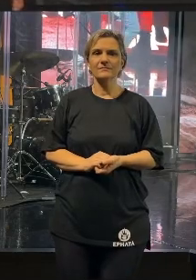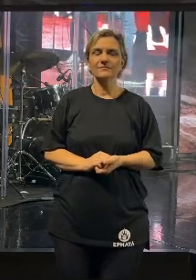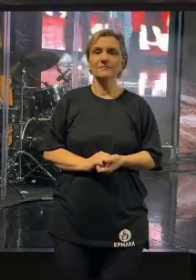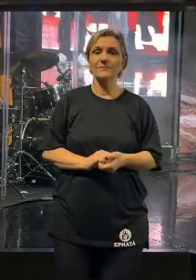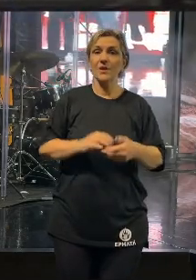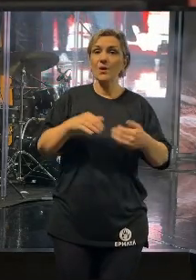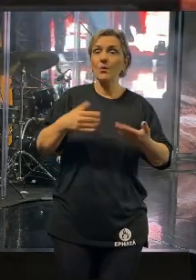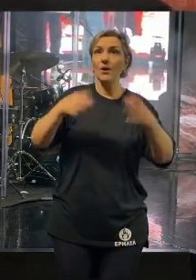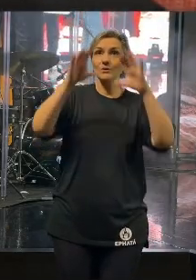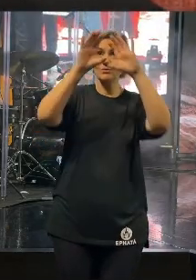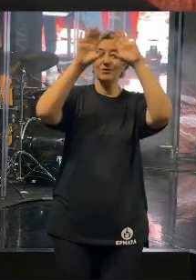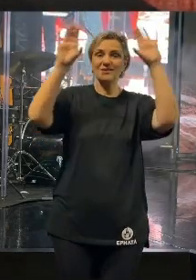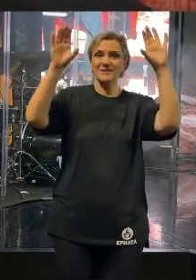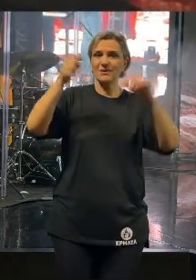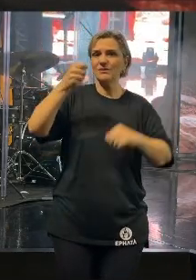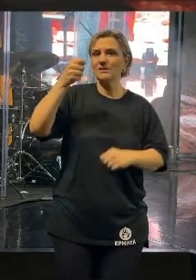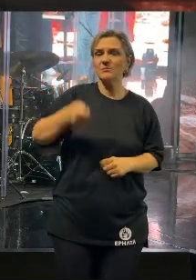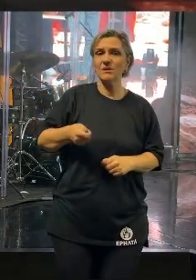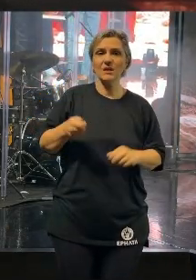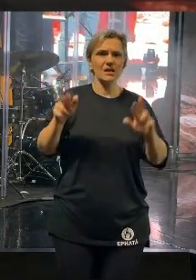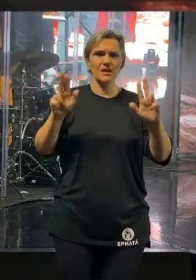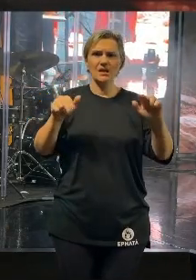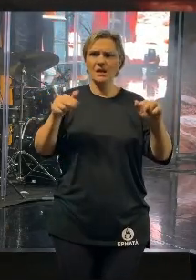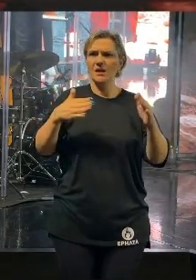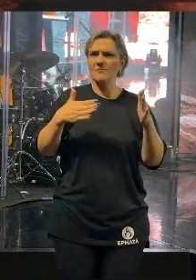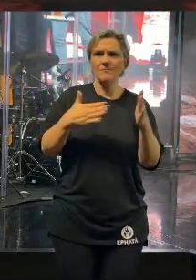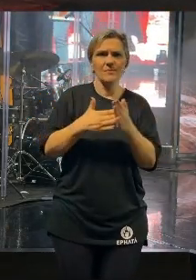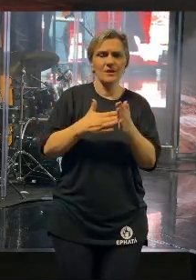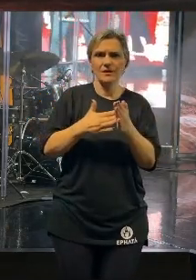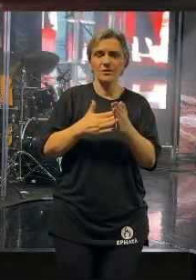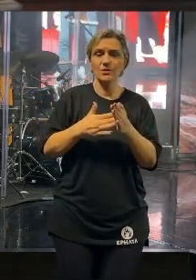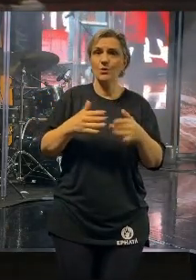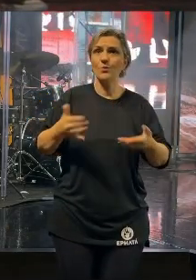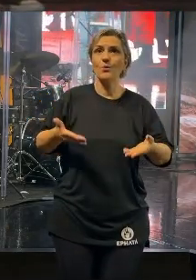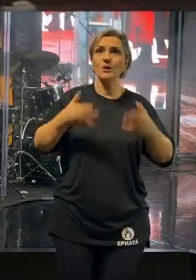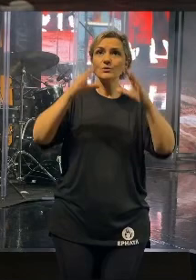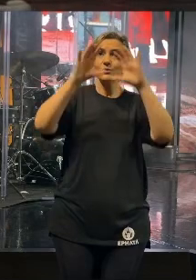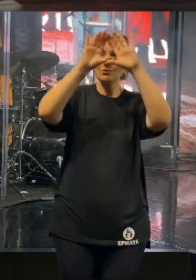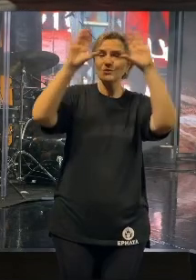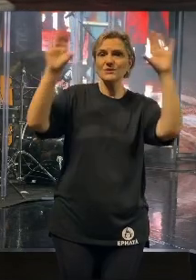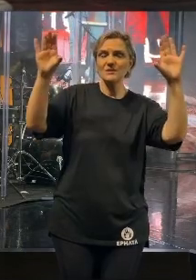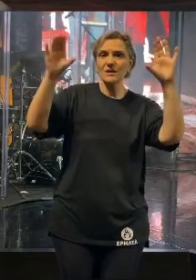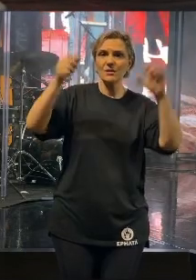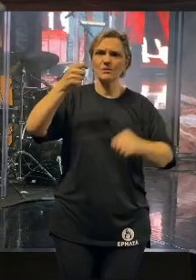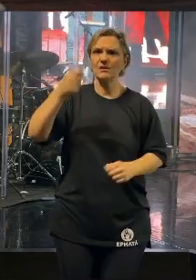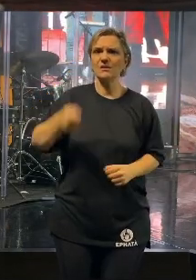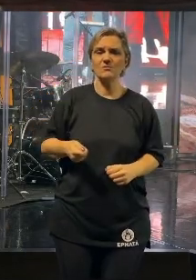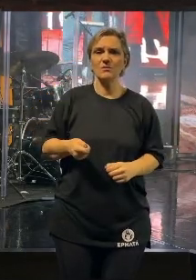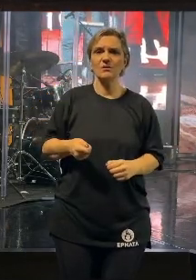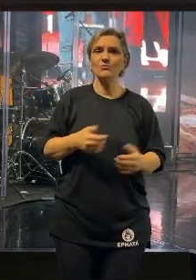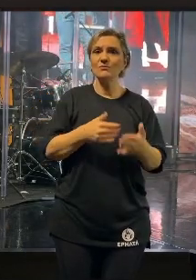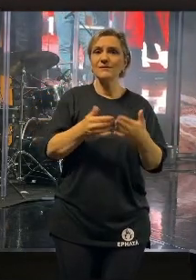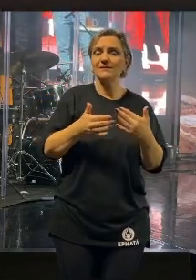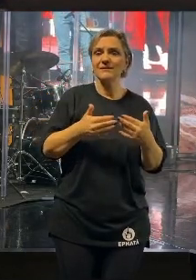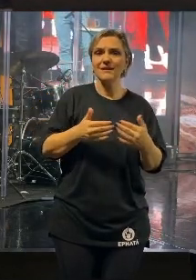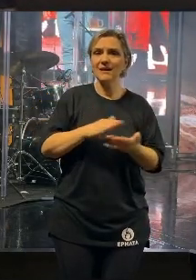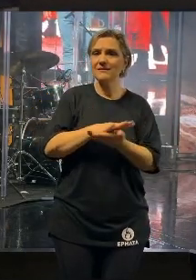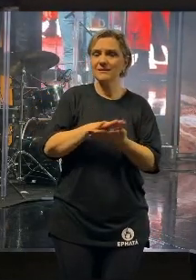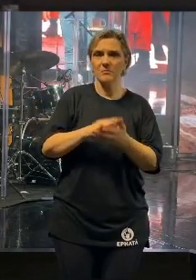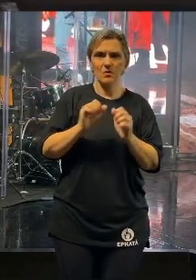Quando os céus determinam, ninguém impede. Quando os céus determinam, coisa alguma pode impedir.